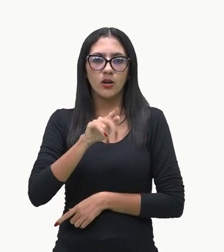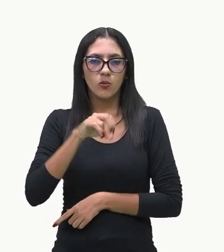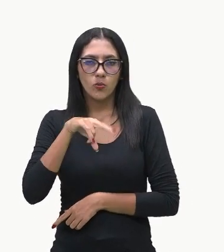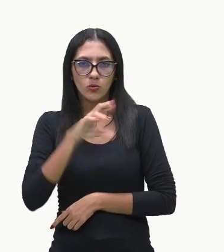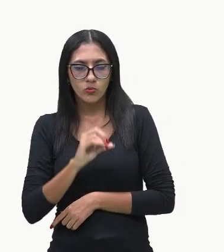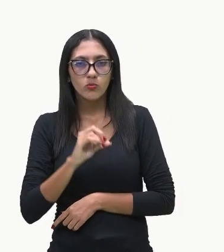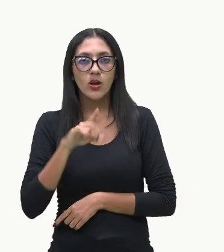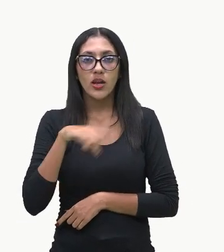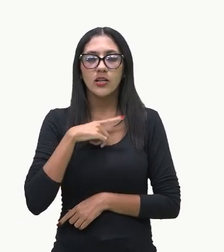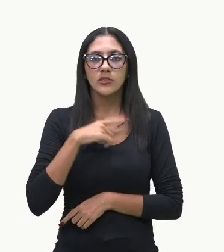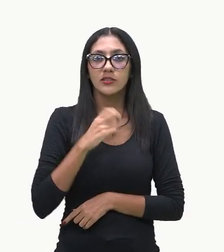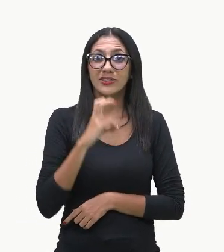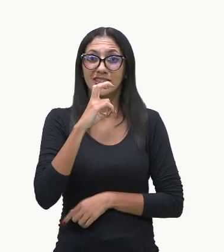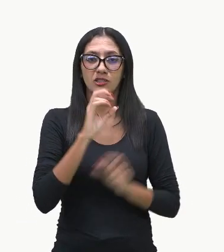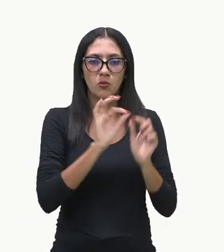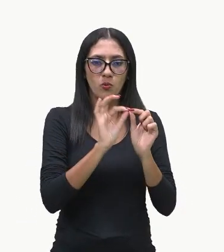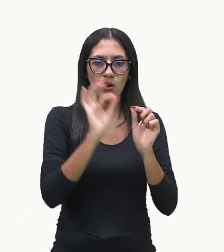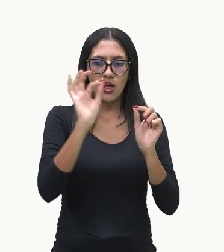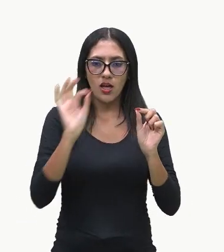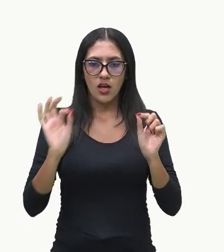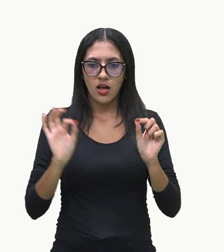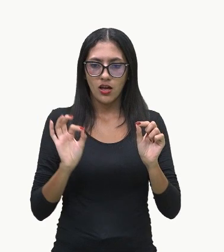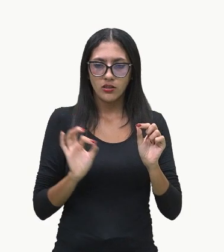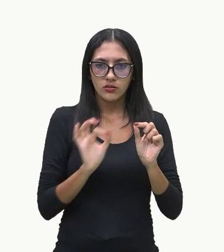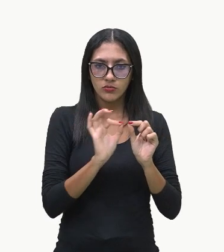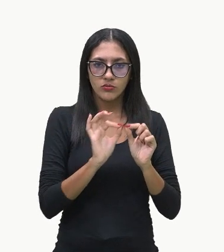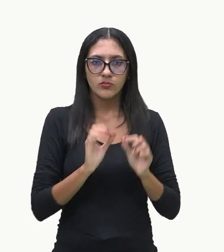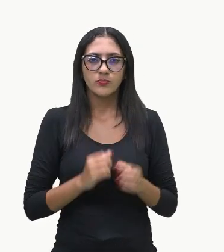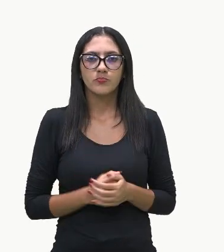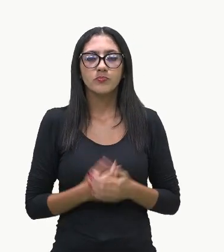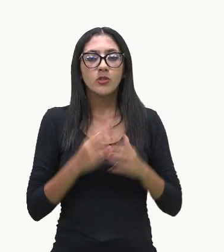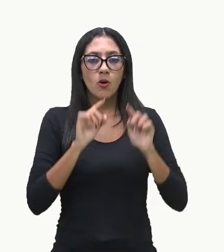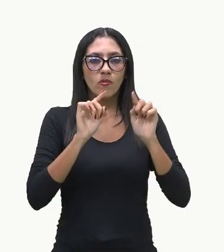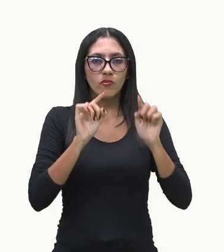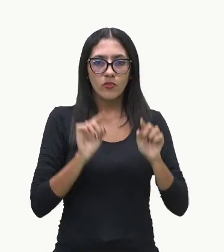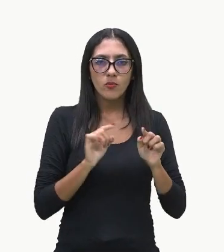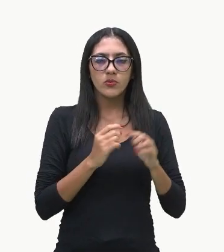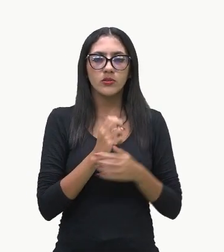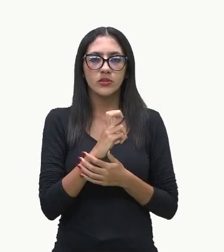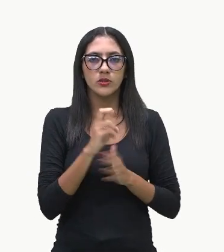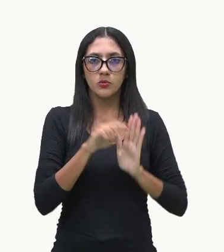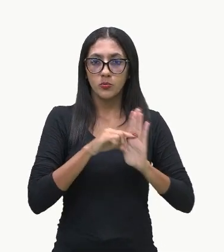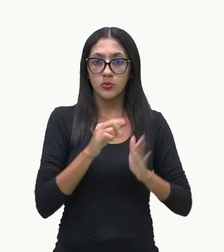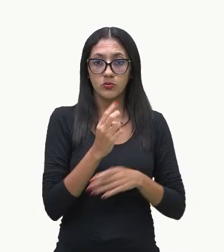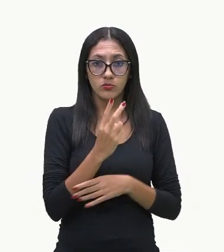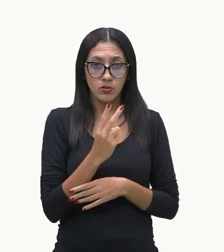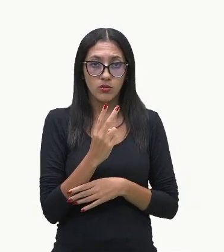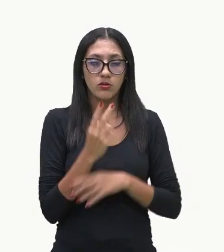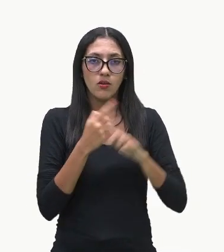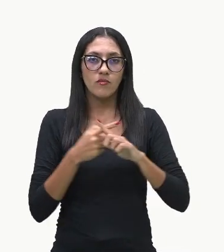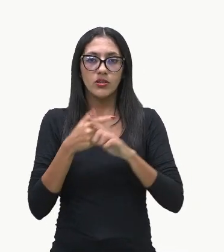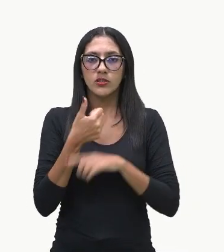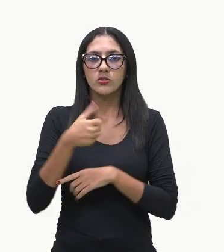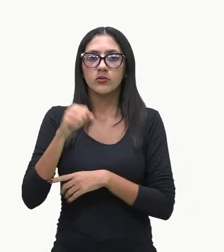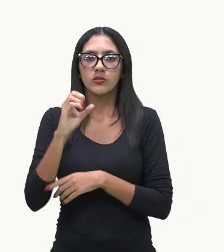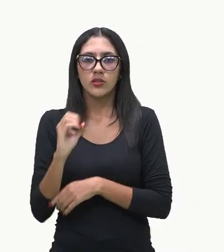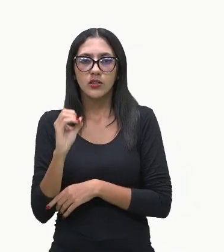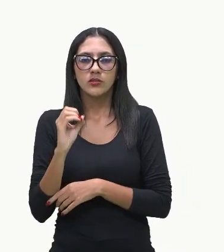aplicando a fórmula, 5 menos 2, 3. 3 vezes 180,